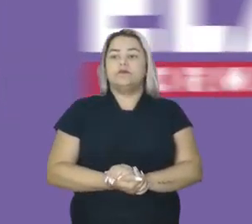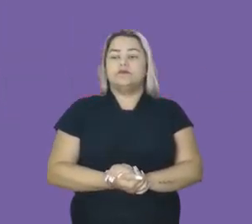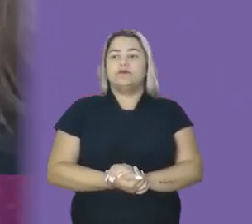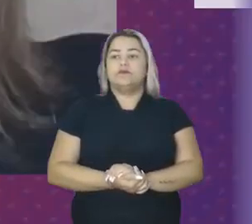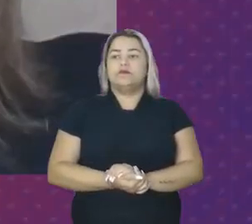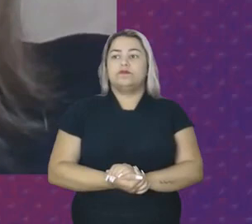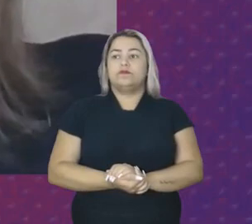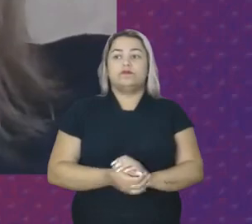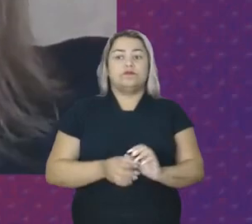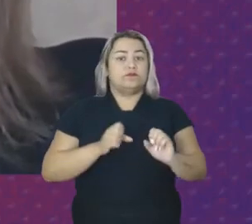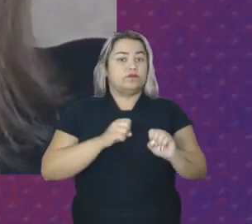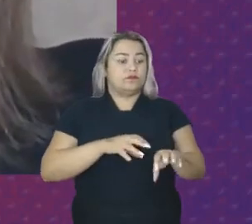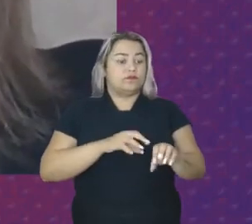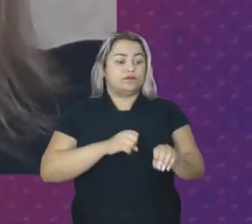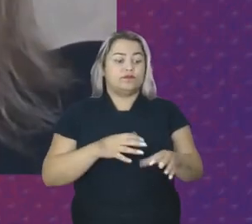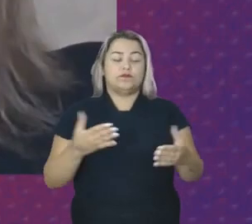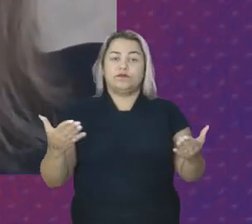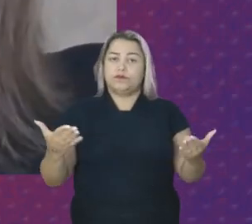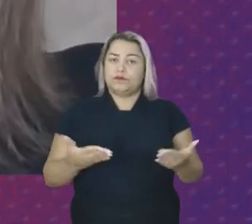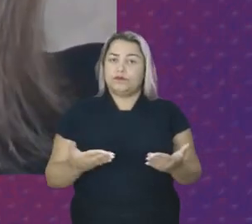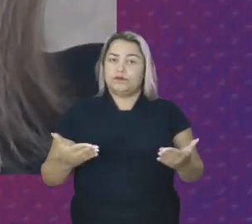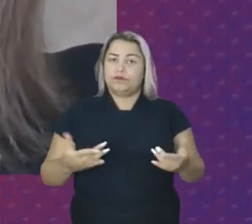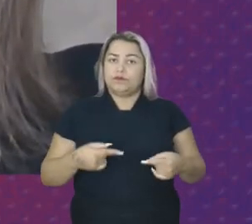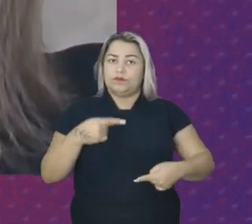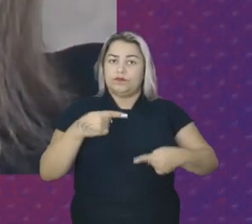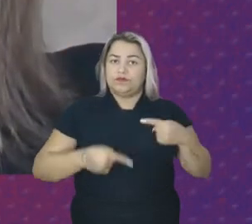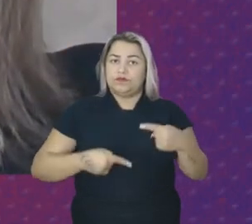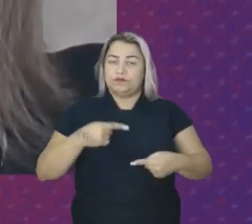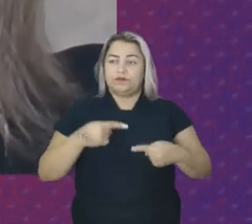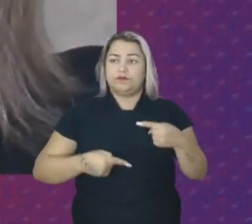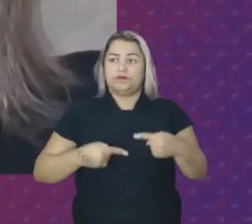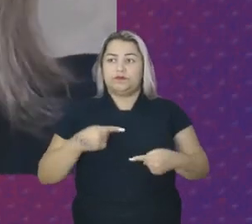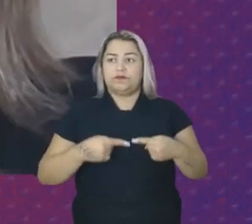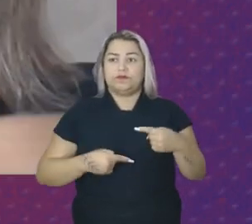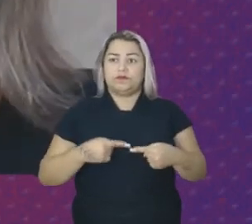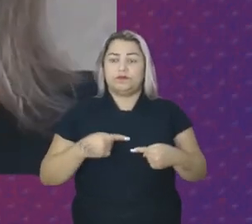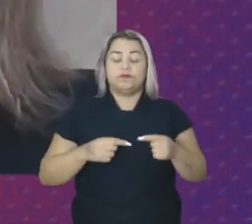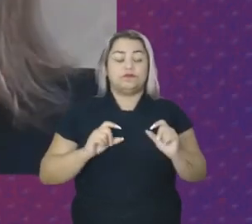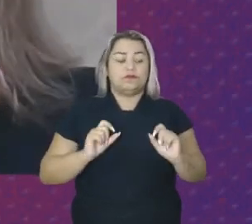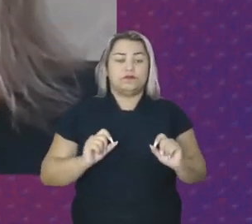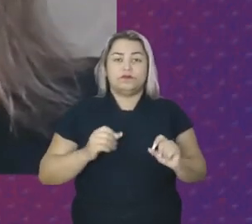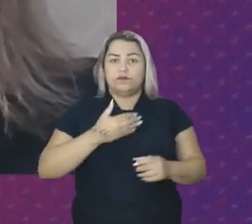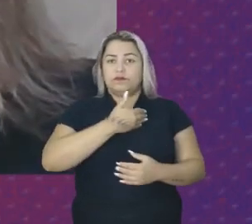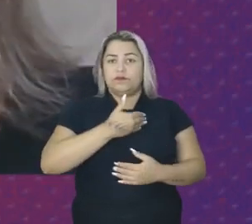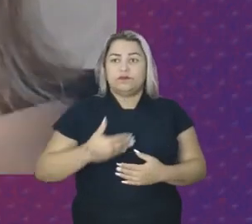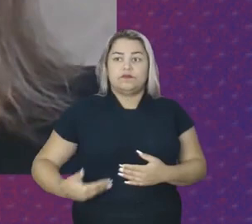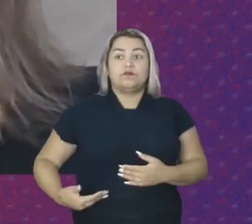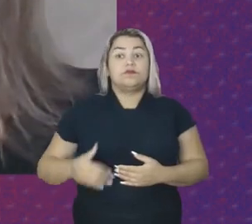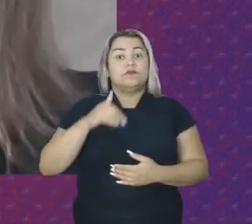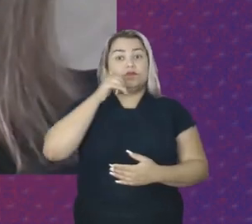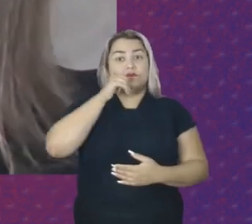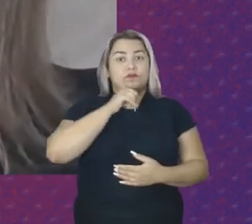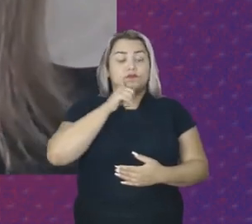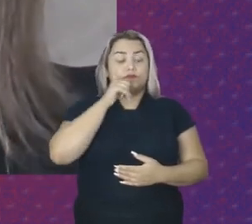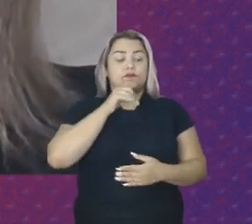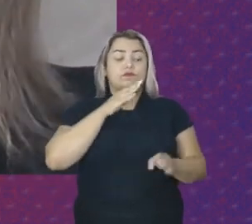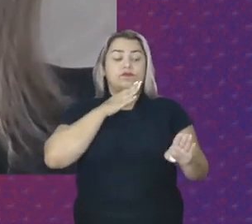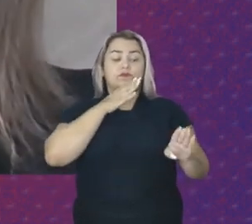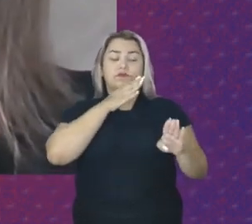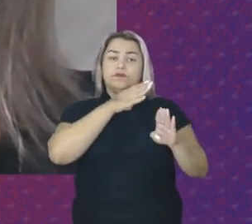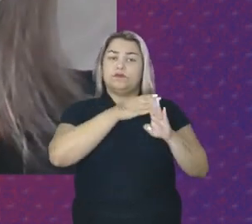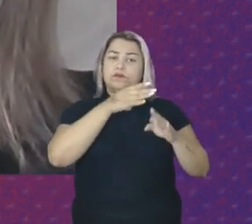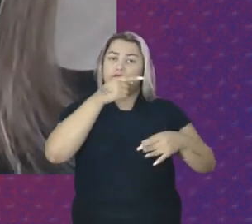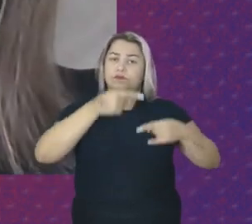Na aula de hoje, nós vamos debater as políticas públicas para as mulheres com foco